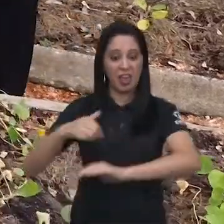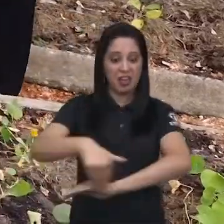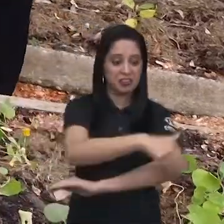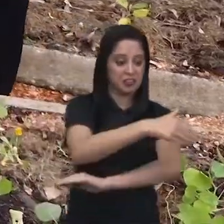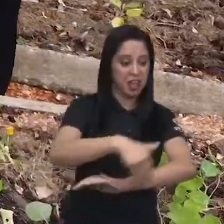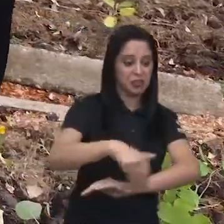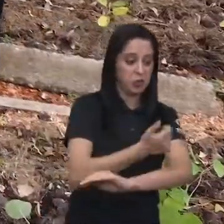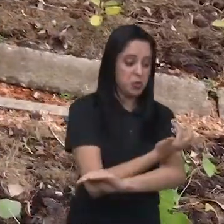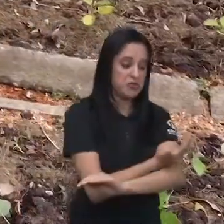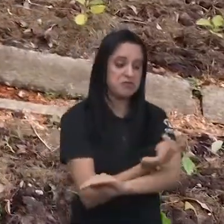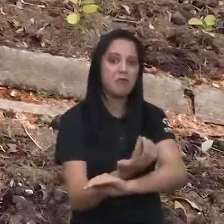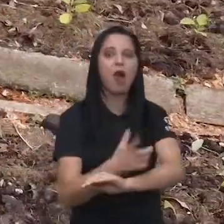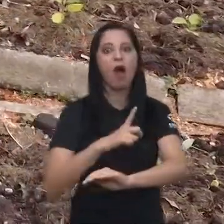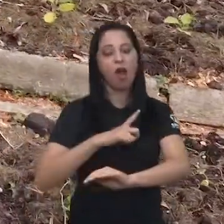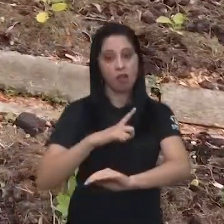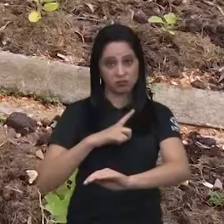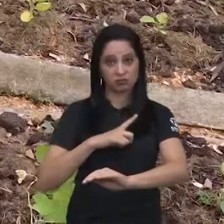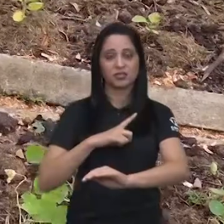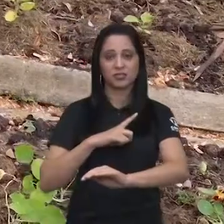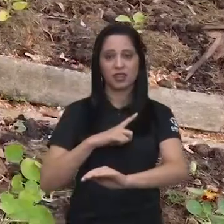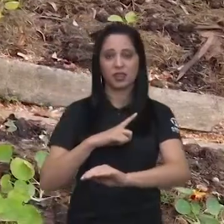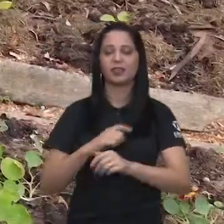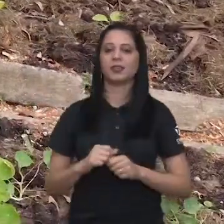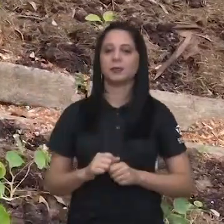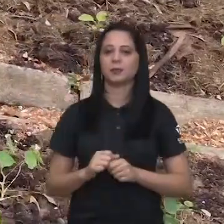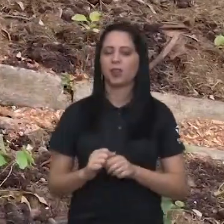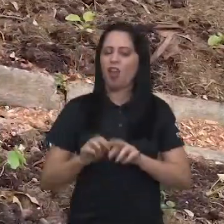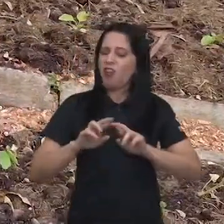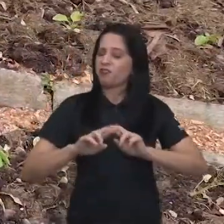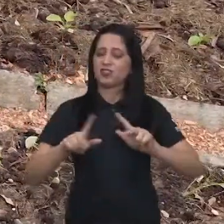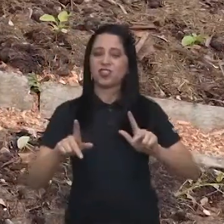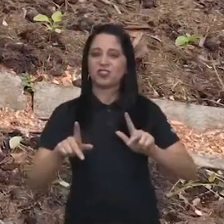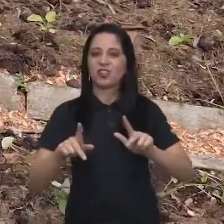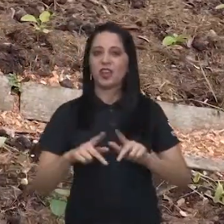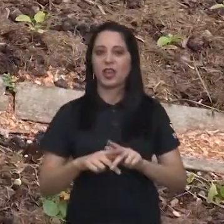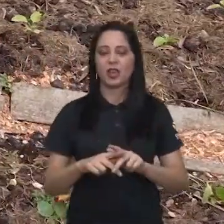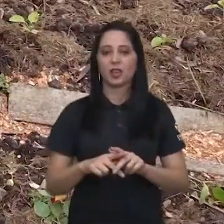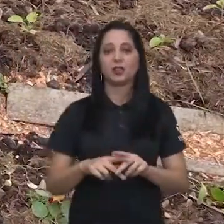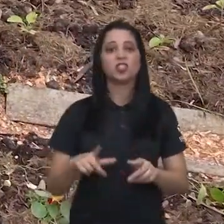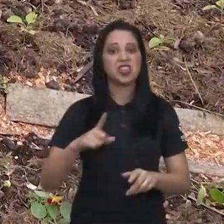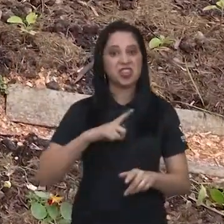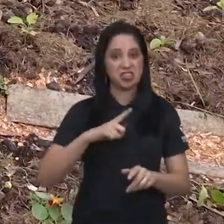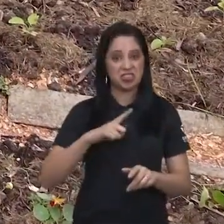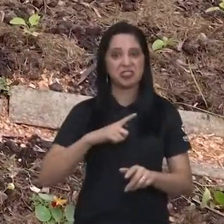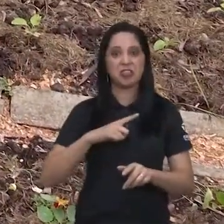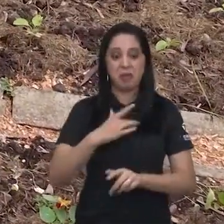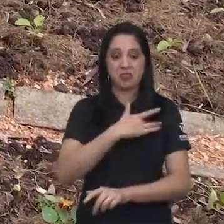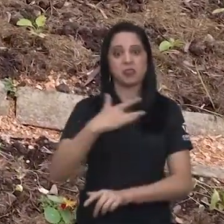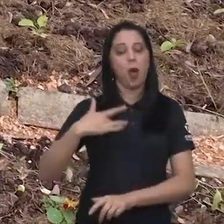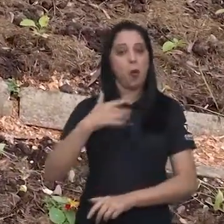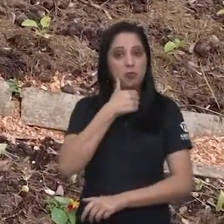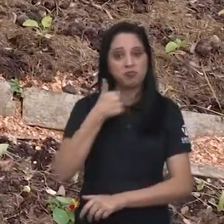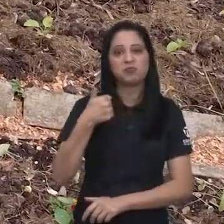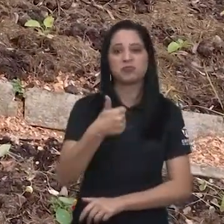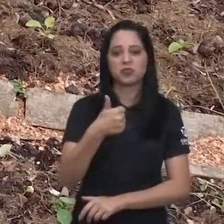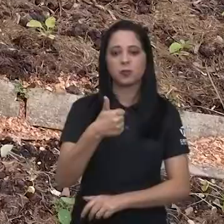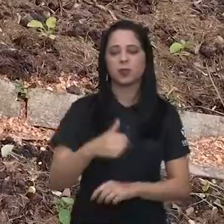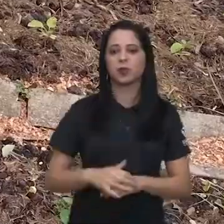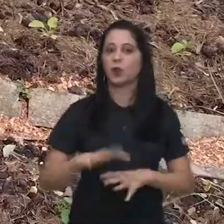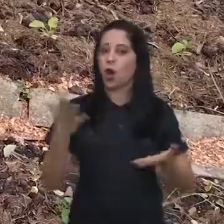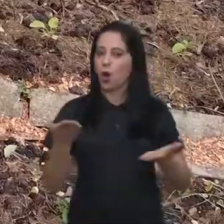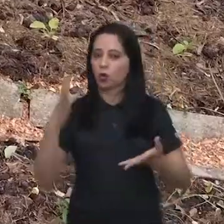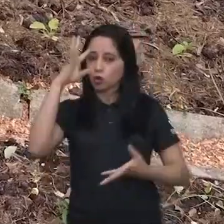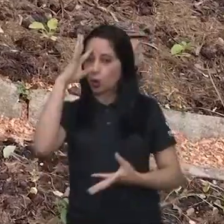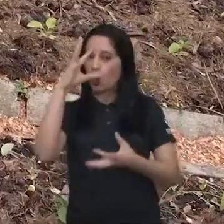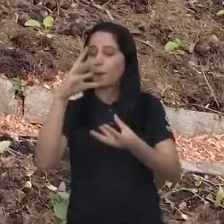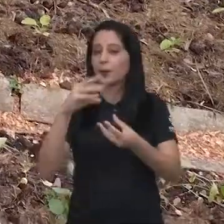nutricional riquíssimo, rende ótimas receitas e faz um bem danado para a saúde. E para entender um pouquinho mais sobre